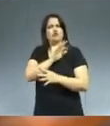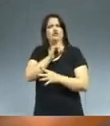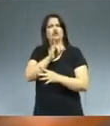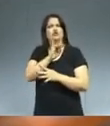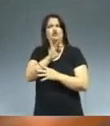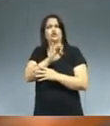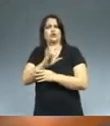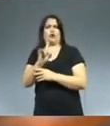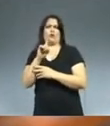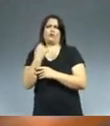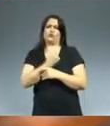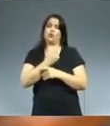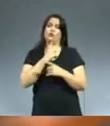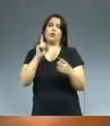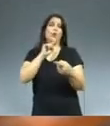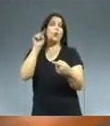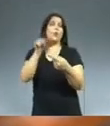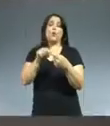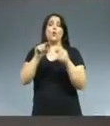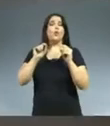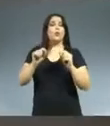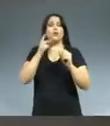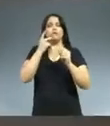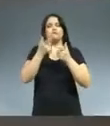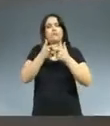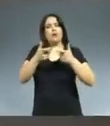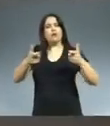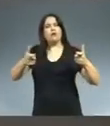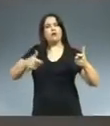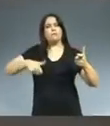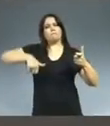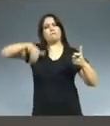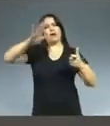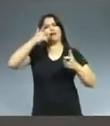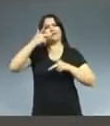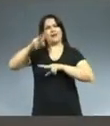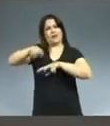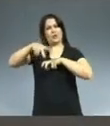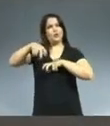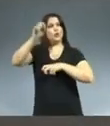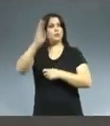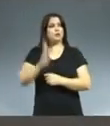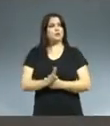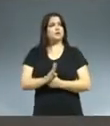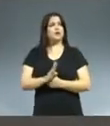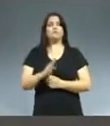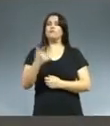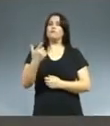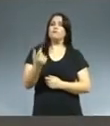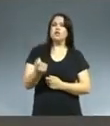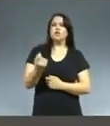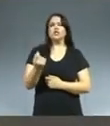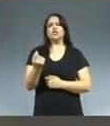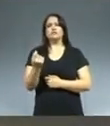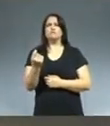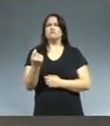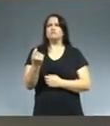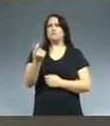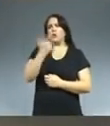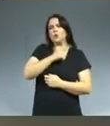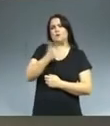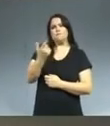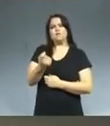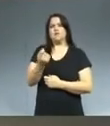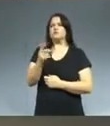aonde e nós temos um grande objetivo de ampliar a base de atendimento de agricultores brasileiros a de 20 para 2